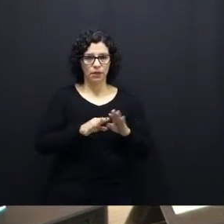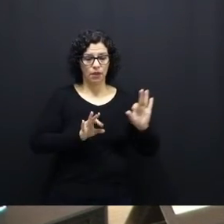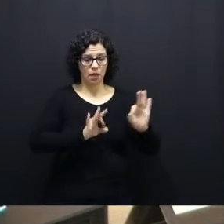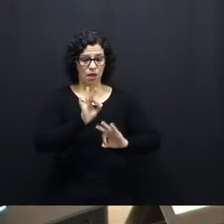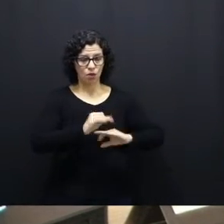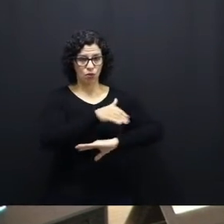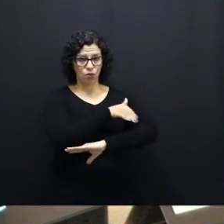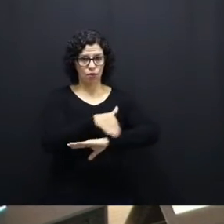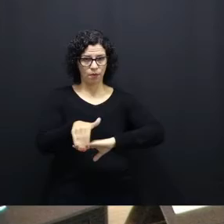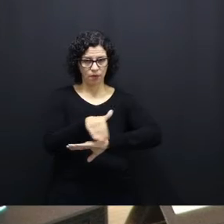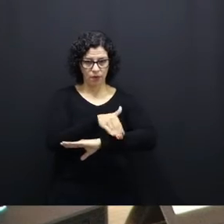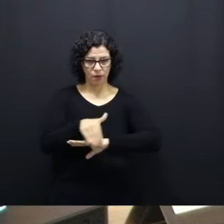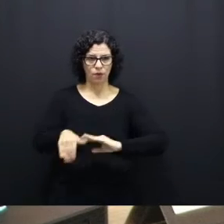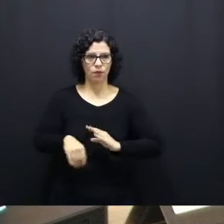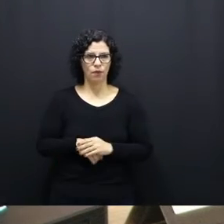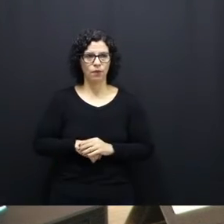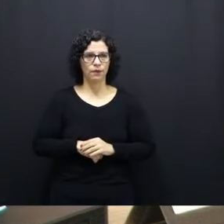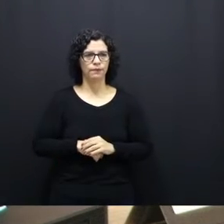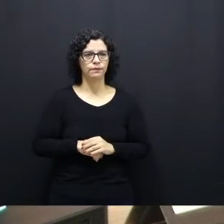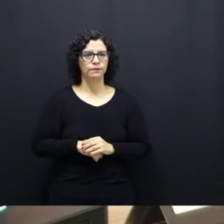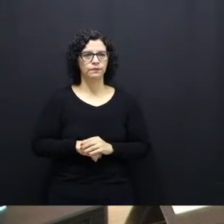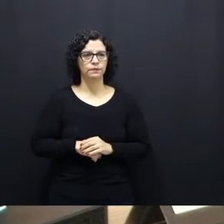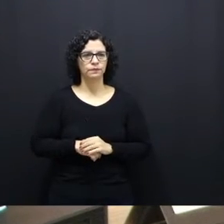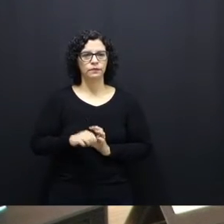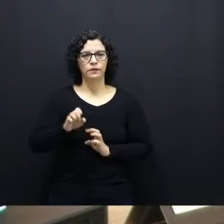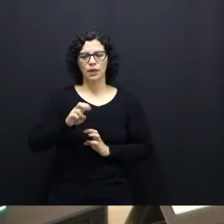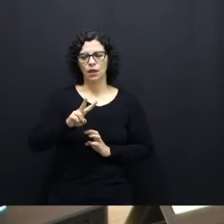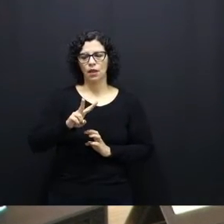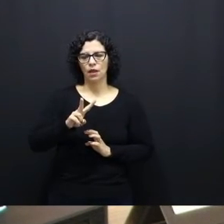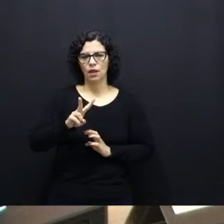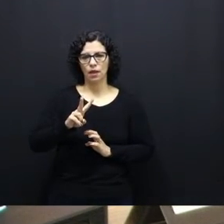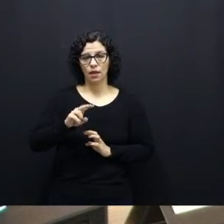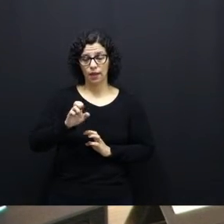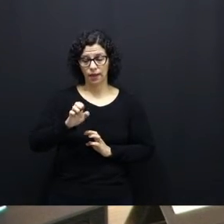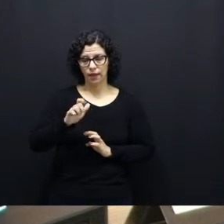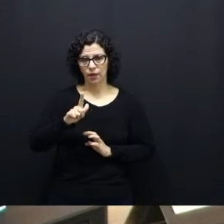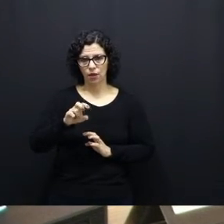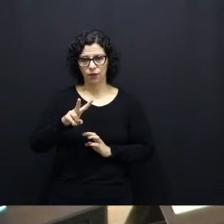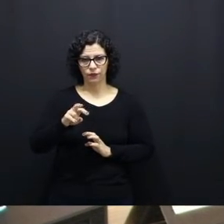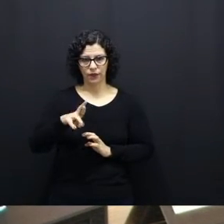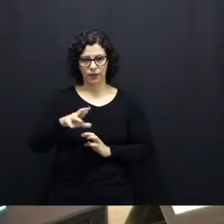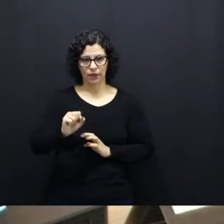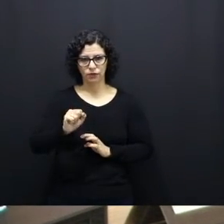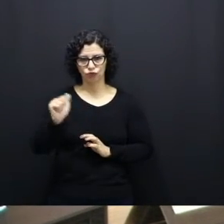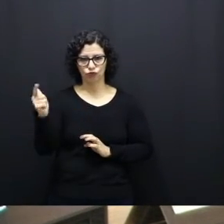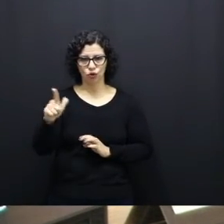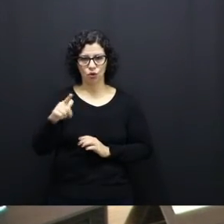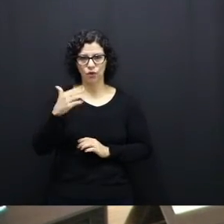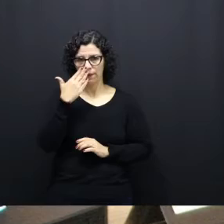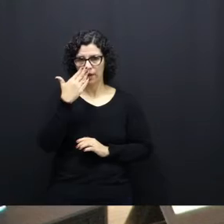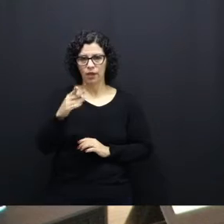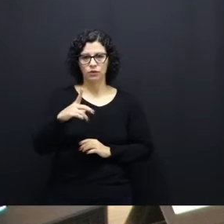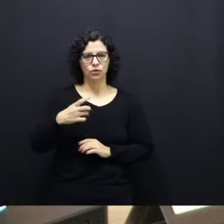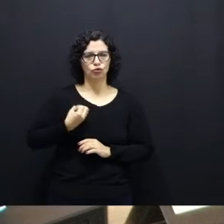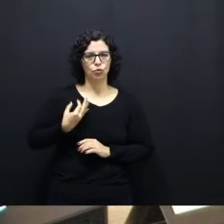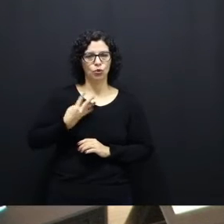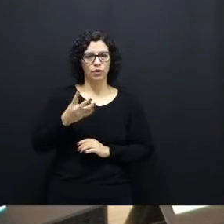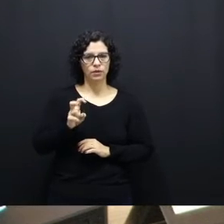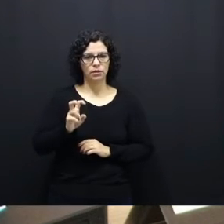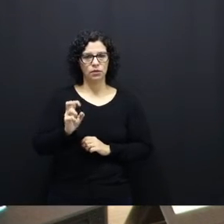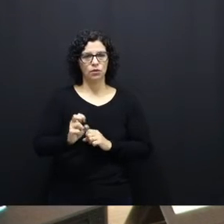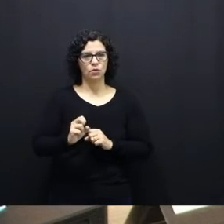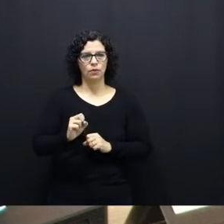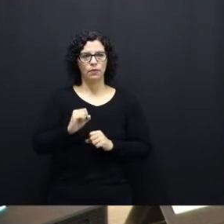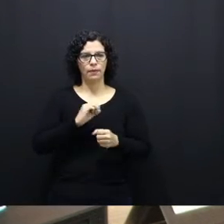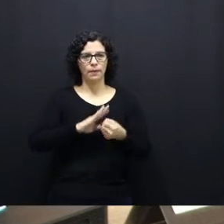tapa-buraco em toda extensão da Travessa Elvira sol priorizando em frente ao número 45